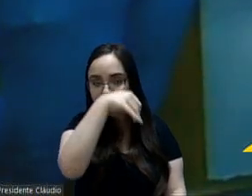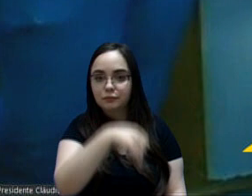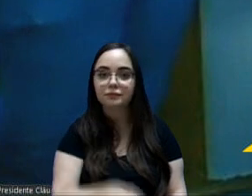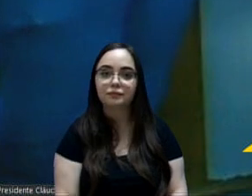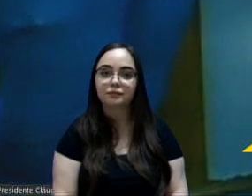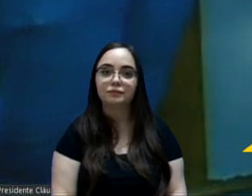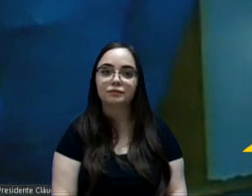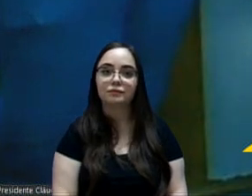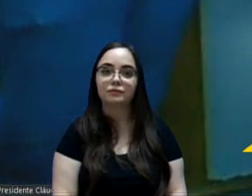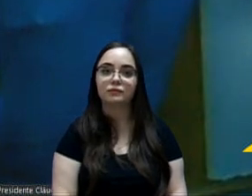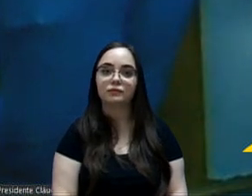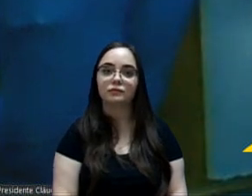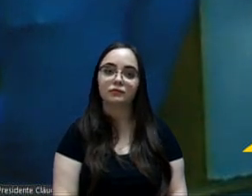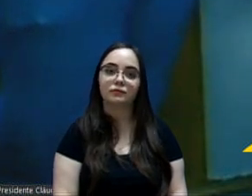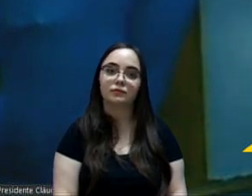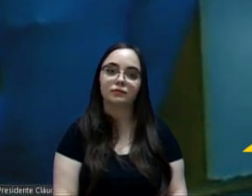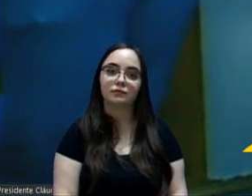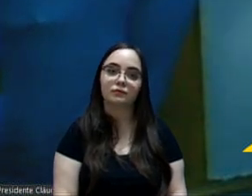só, por favor.